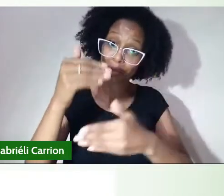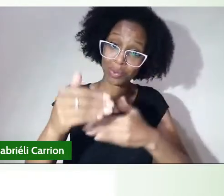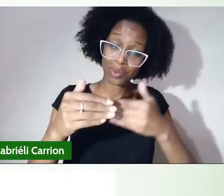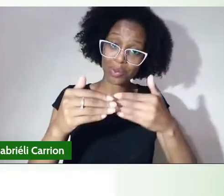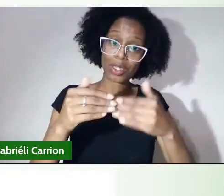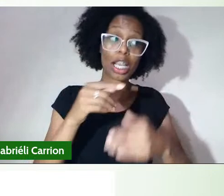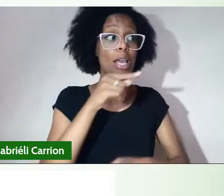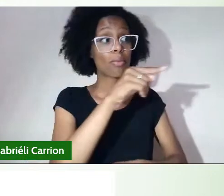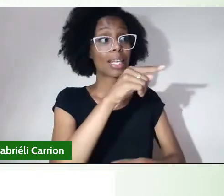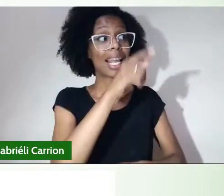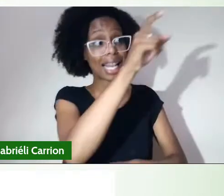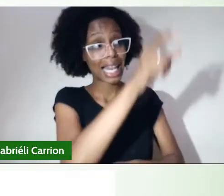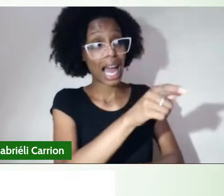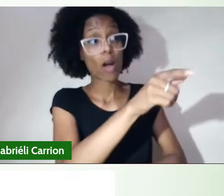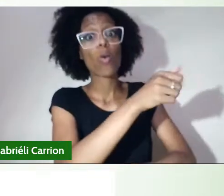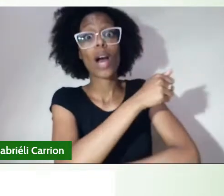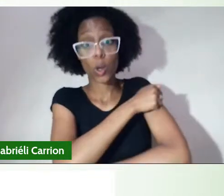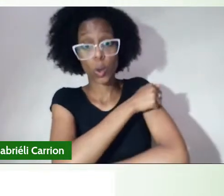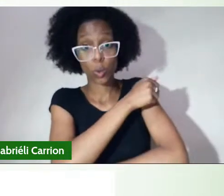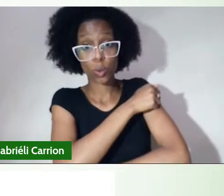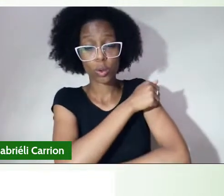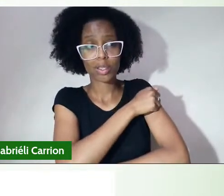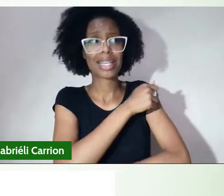foi, desde a escola...